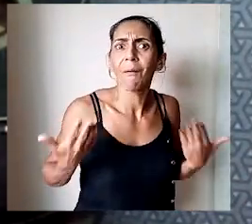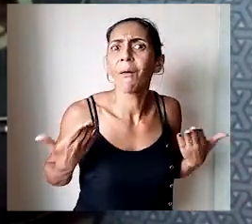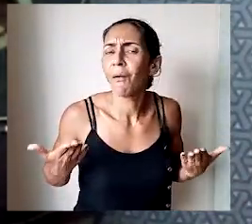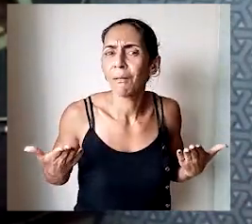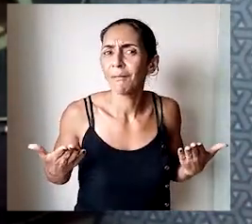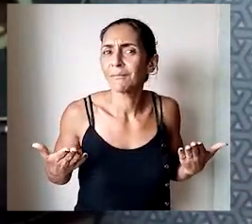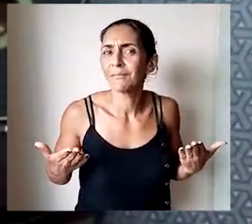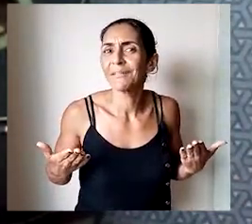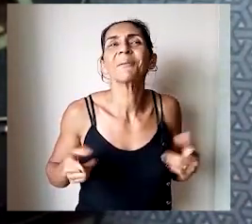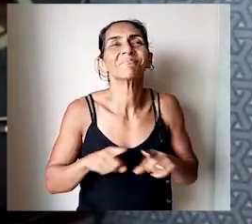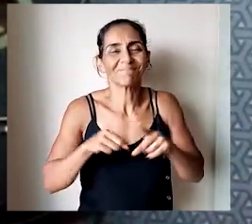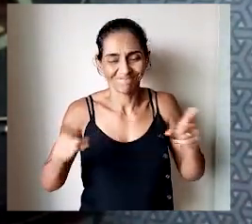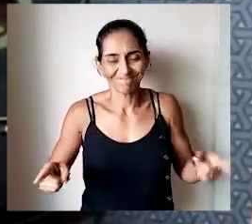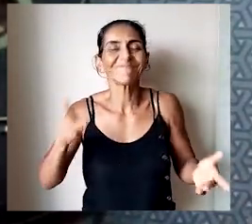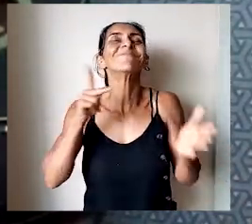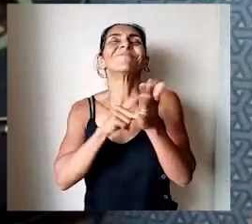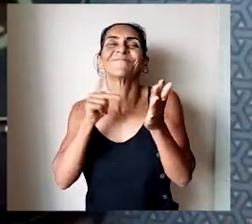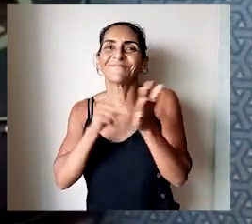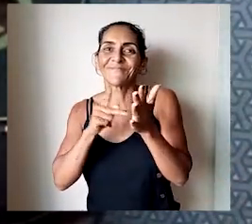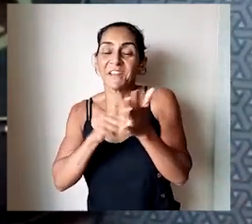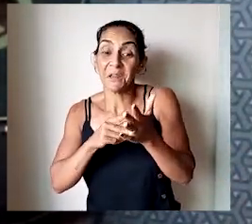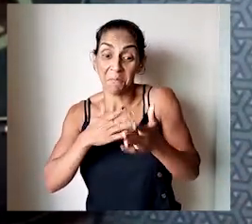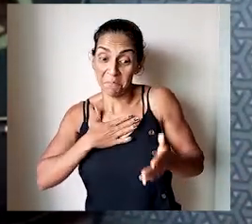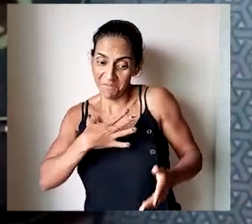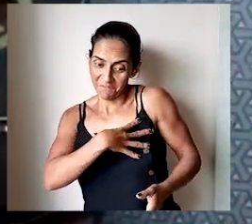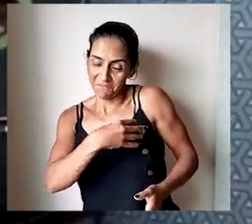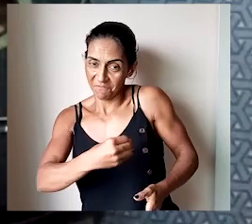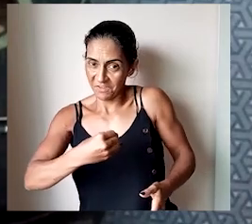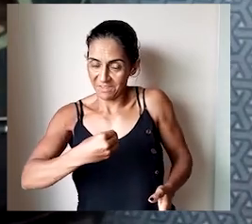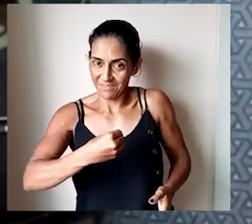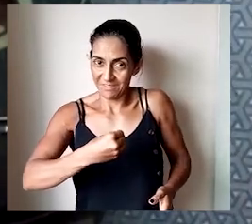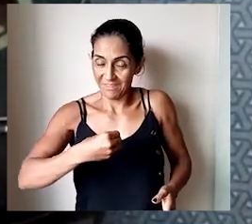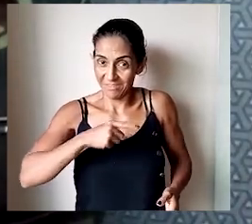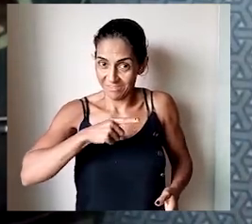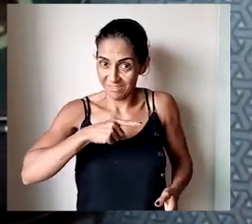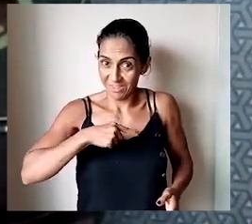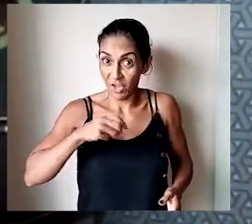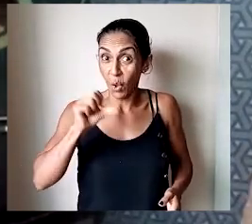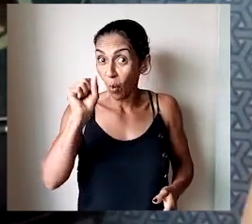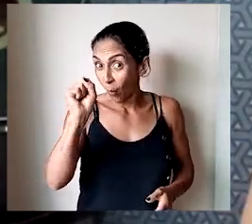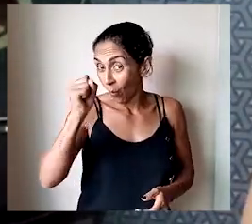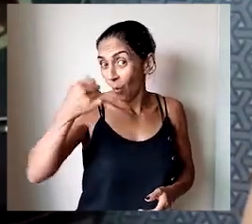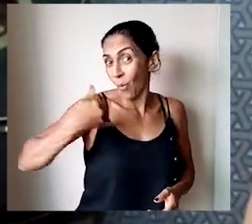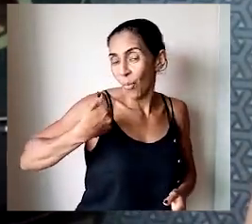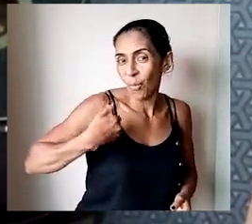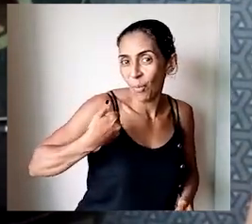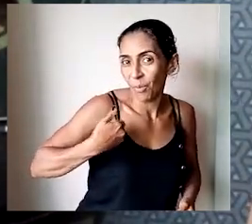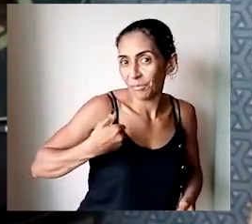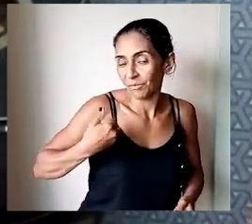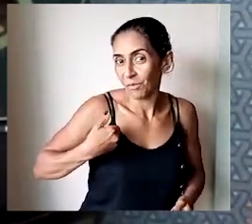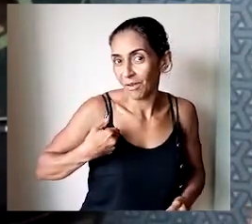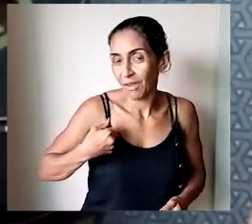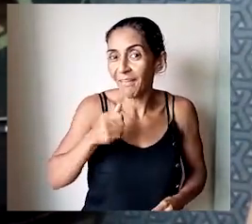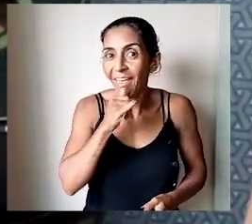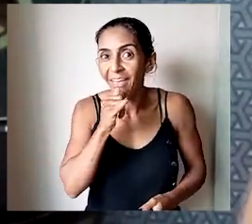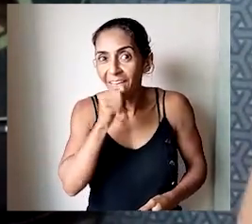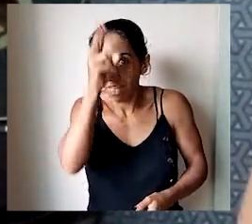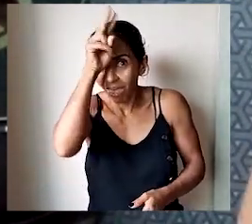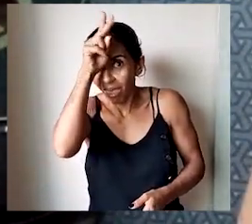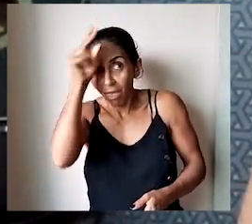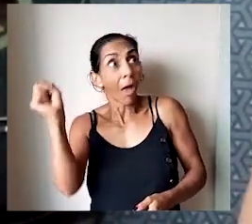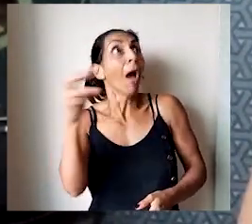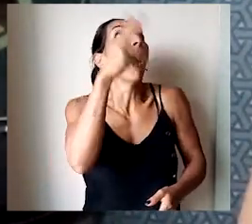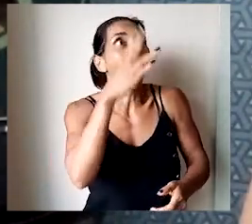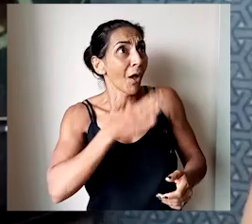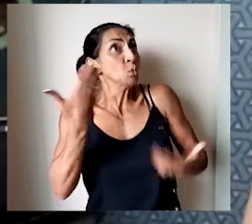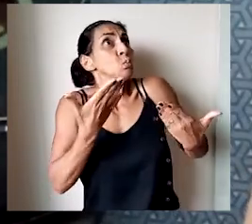É um filme fantástico. Mas se for igual a minha filha de 8 anos, que ela se assusta até com a barata voando, eu também assusto com a barata voando. Foi igual a